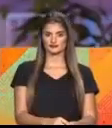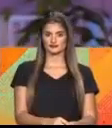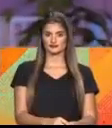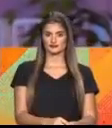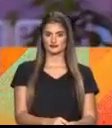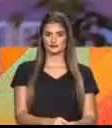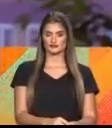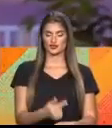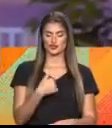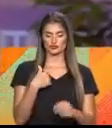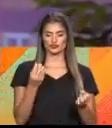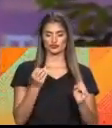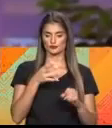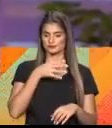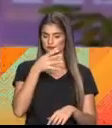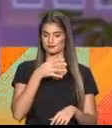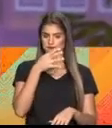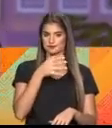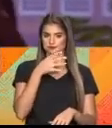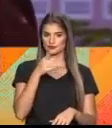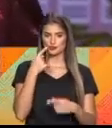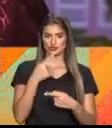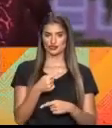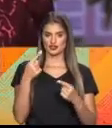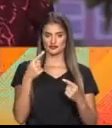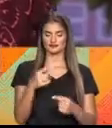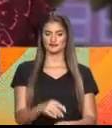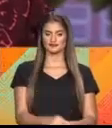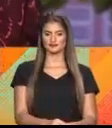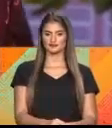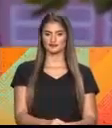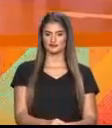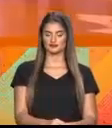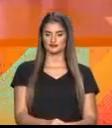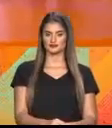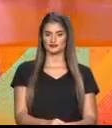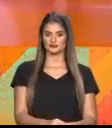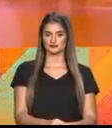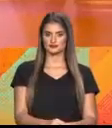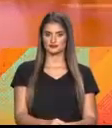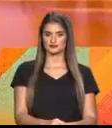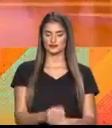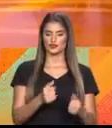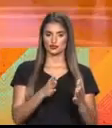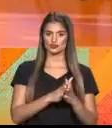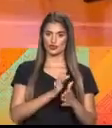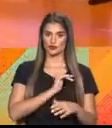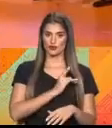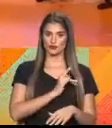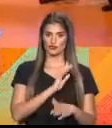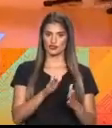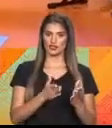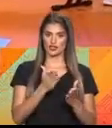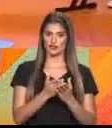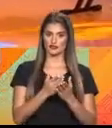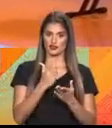alguém. Eu já não tenho palavras para te mostrar que todo amor eu te dava só por